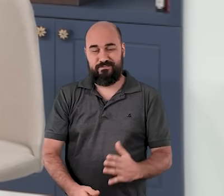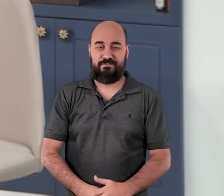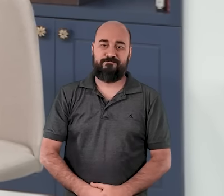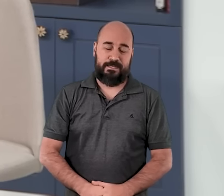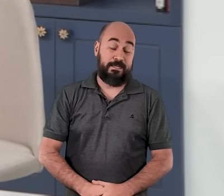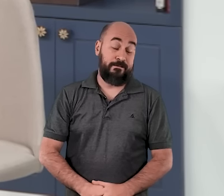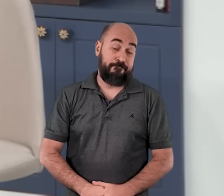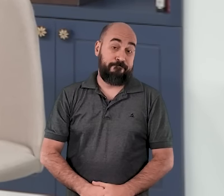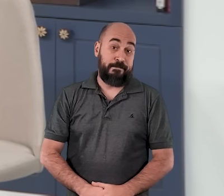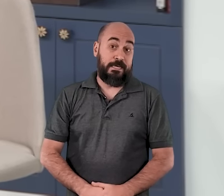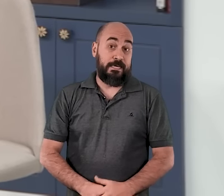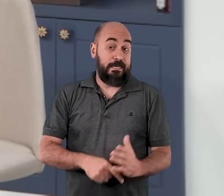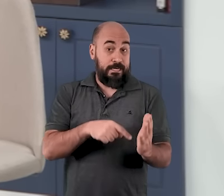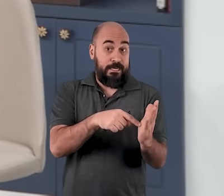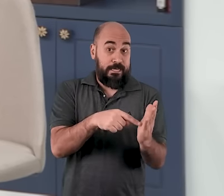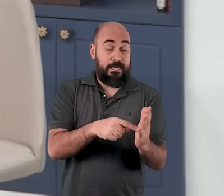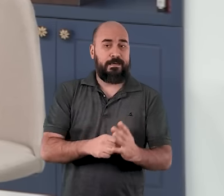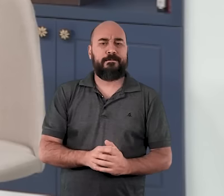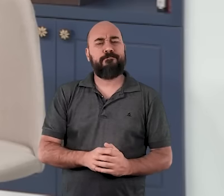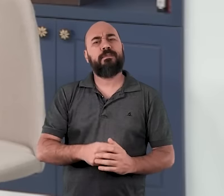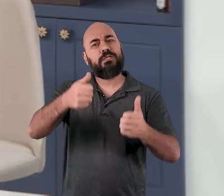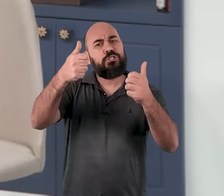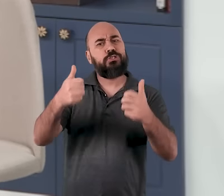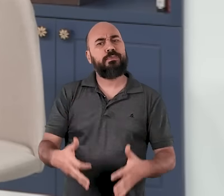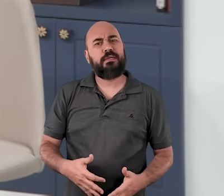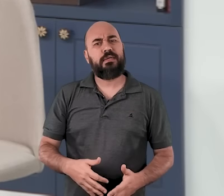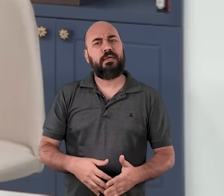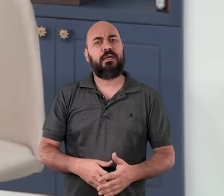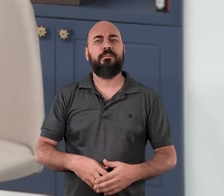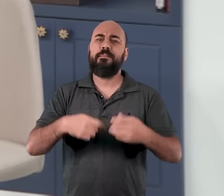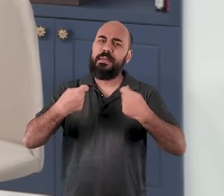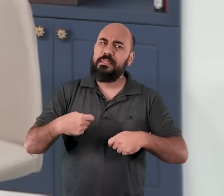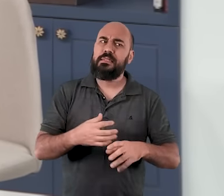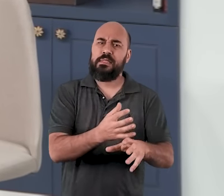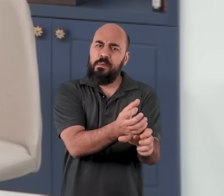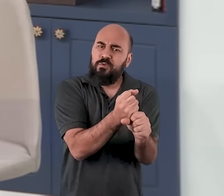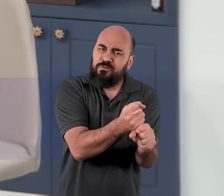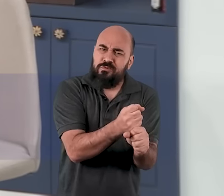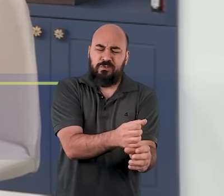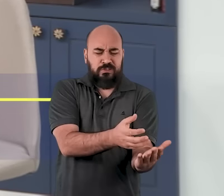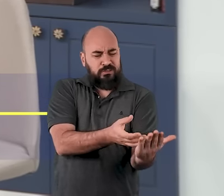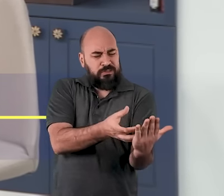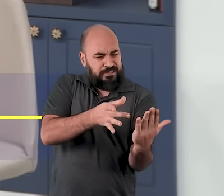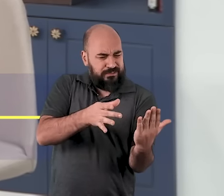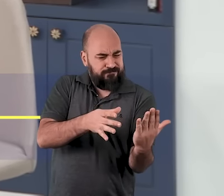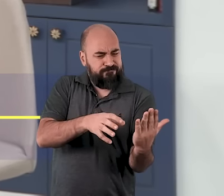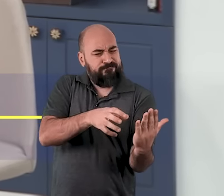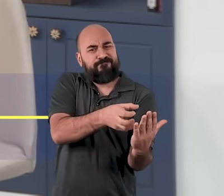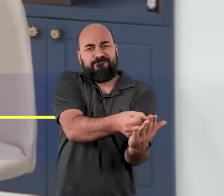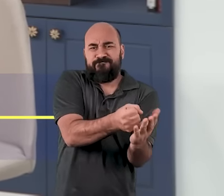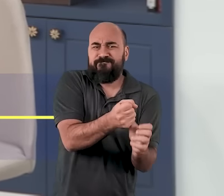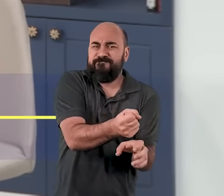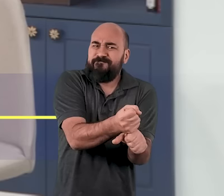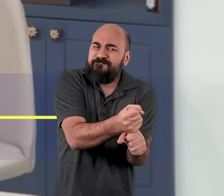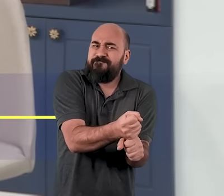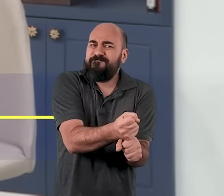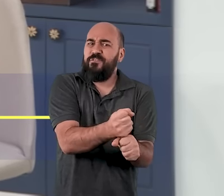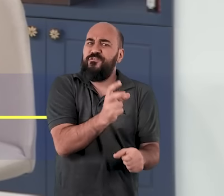A questão é que, quando ele diz assim, importa que nos apeguemos com mais firmeza às verdades